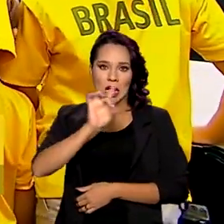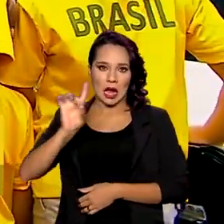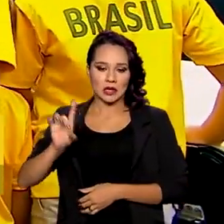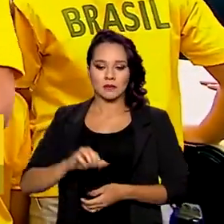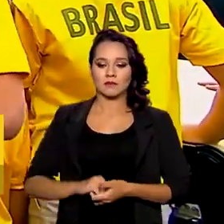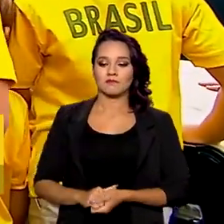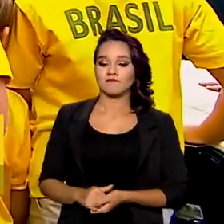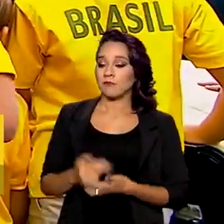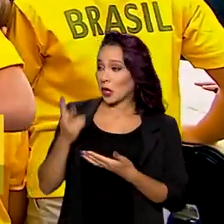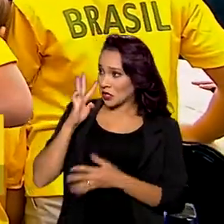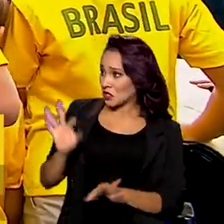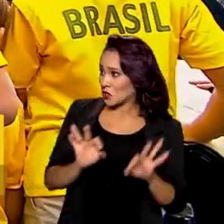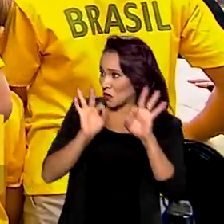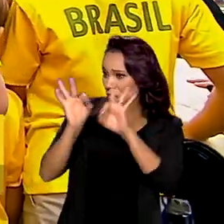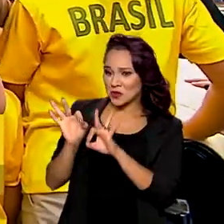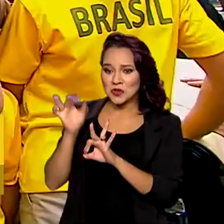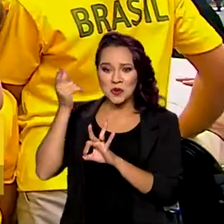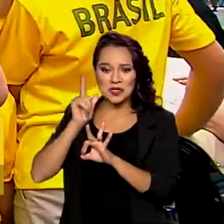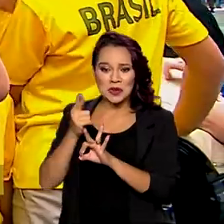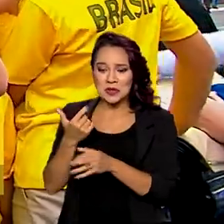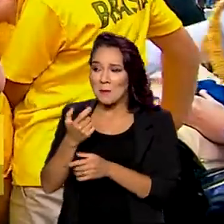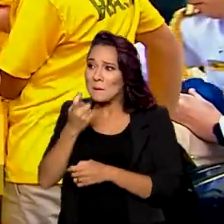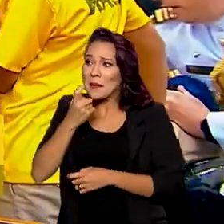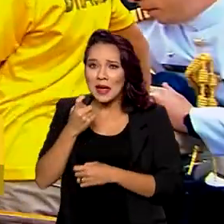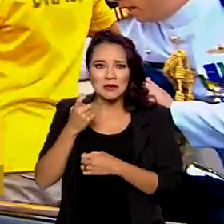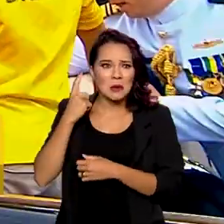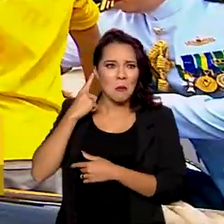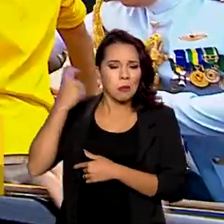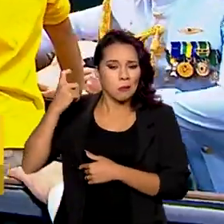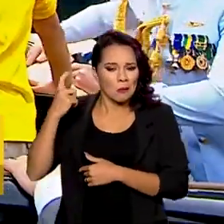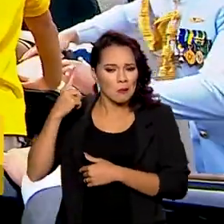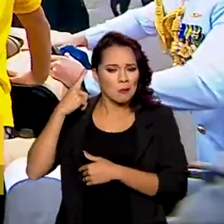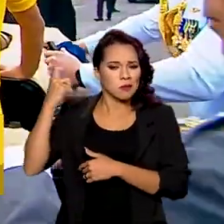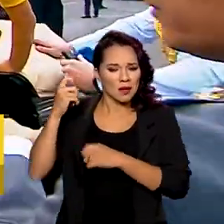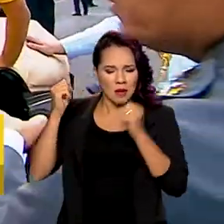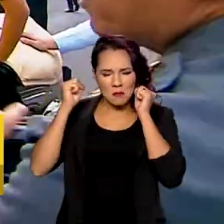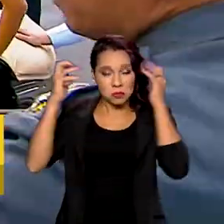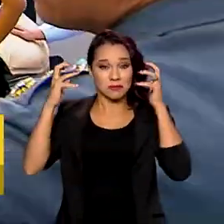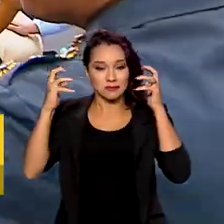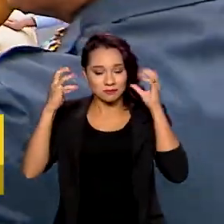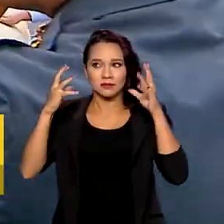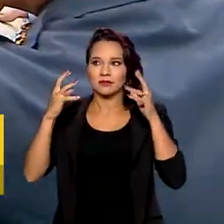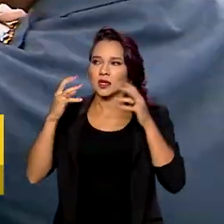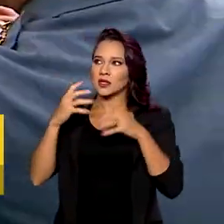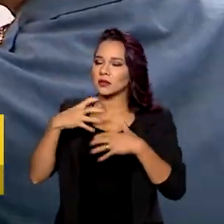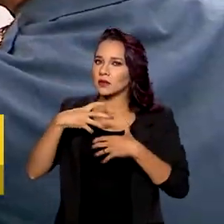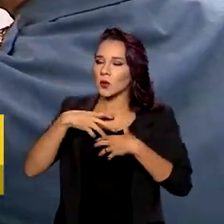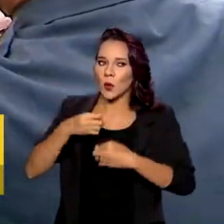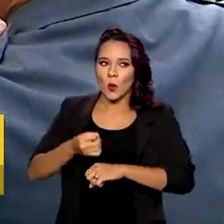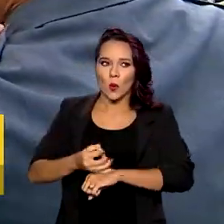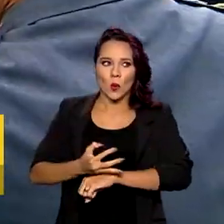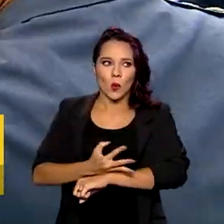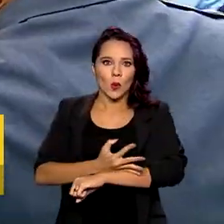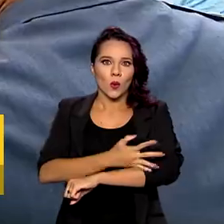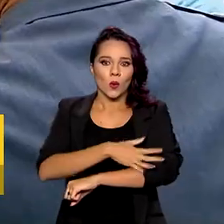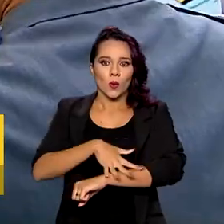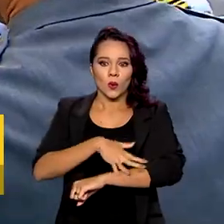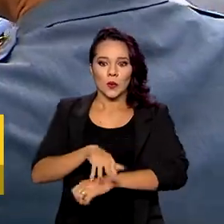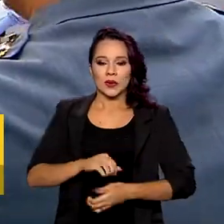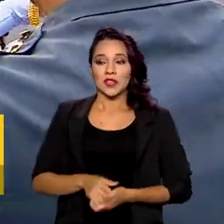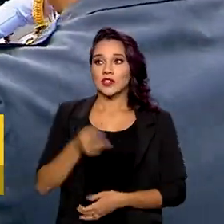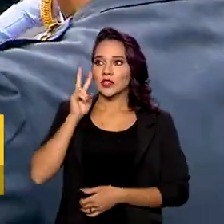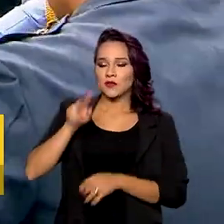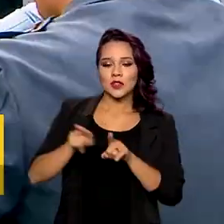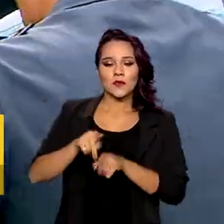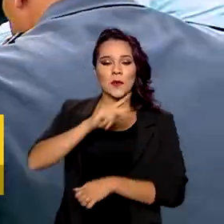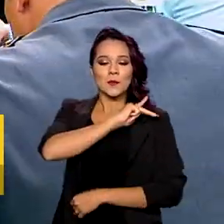Foi isso que a gente acompanhou há pouco, né? A gente ouviu bem, como a gente está muito pertinho aqui, né, Paulo? A gente ouviu aqui até o estrondo, né? Emocionante, né? É verdade. Esses tiros de canhão. E a gente viu ali o